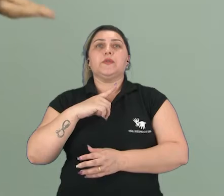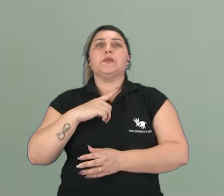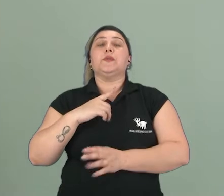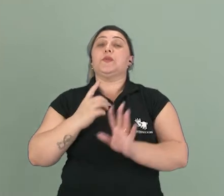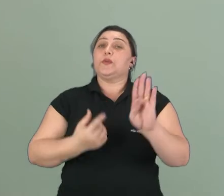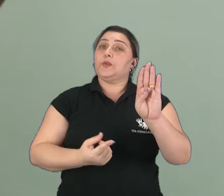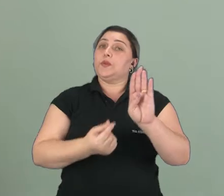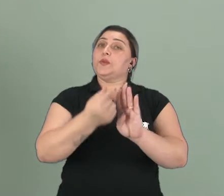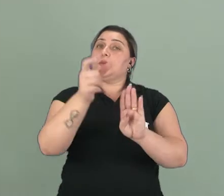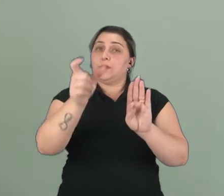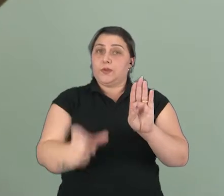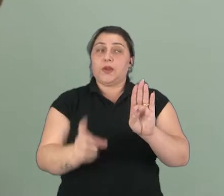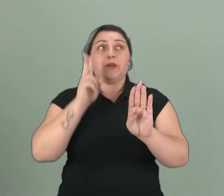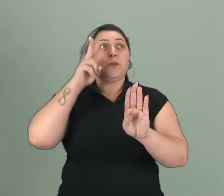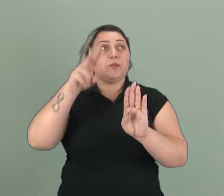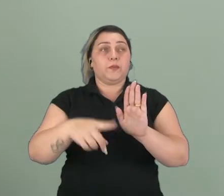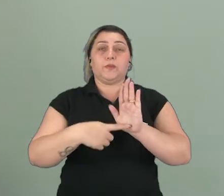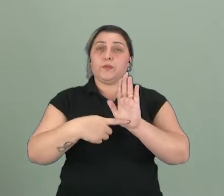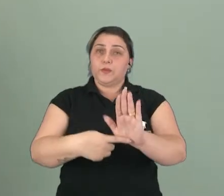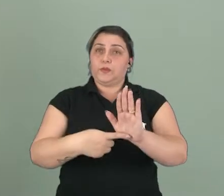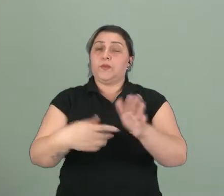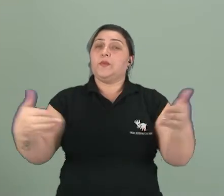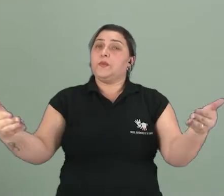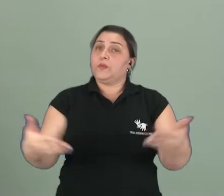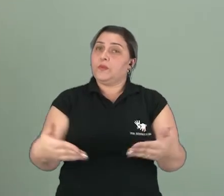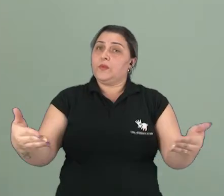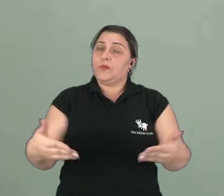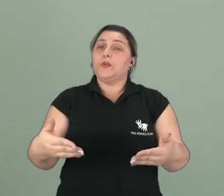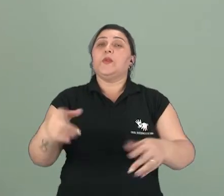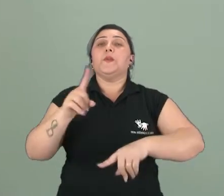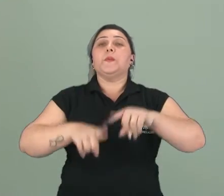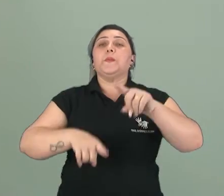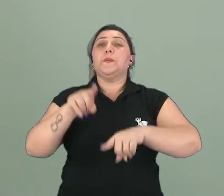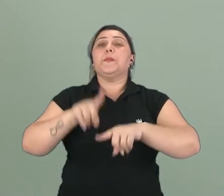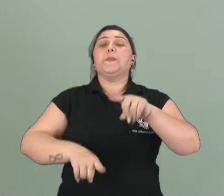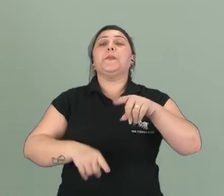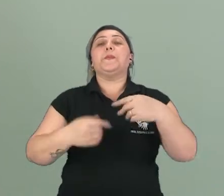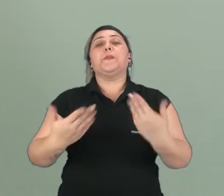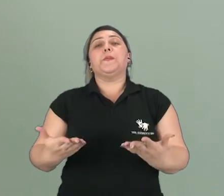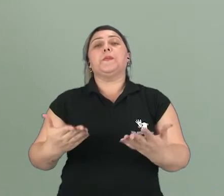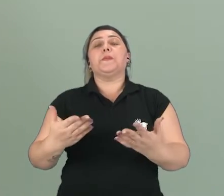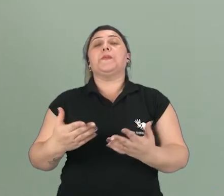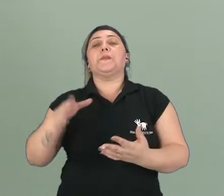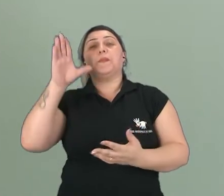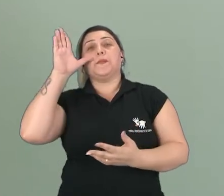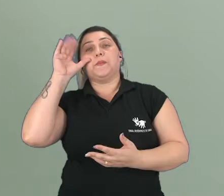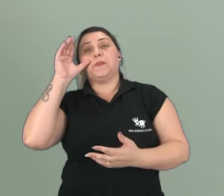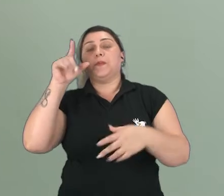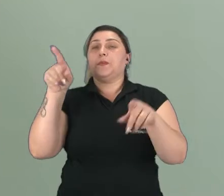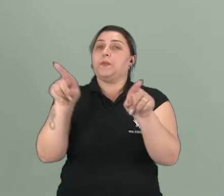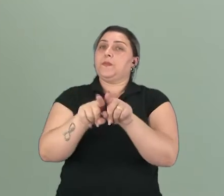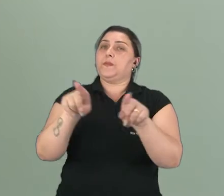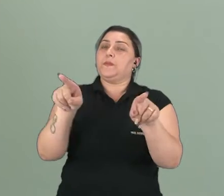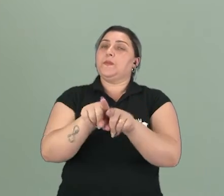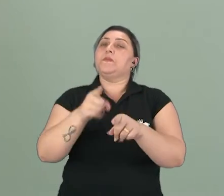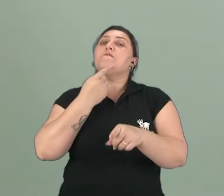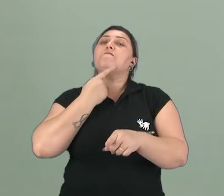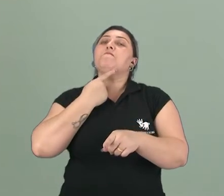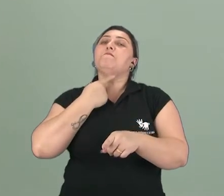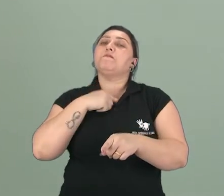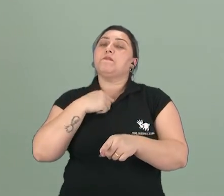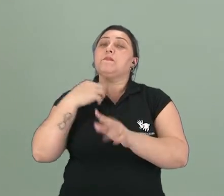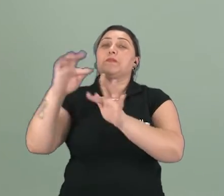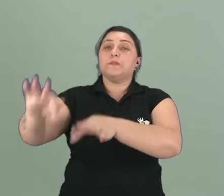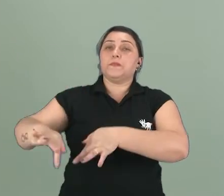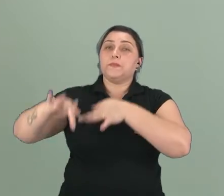dos burgueses, que foi o que a gente abordou, que é o interesse de comercialização de produtos, enfim, e os interesses da nobreza feudal,